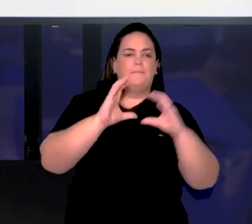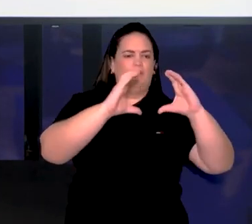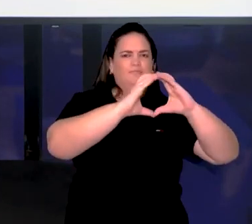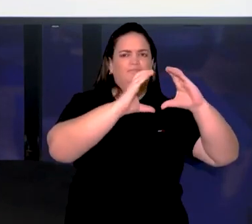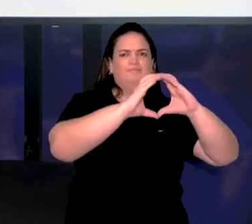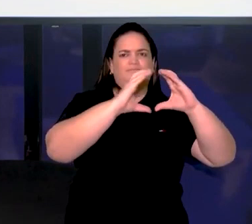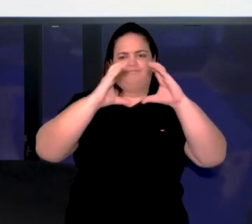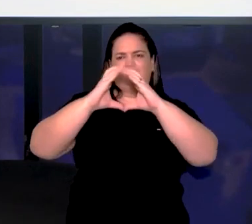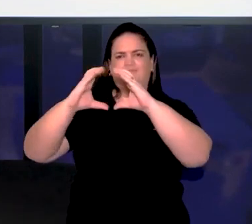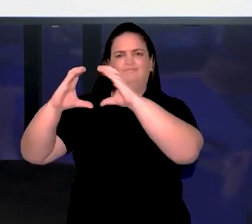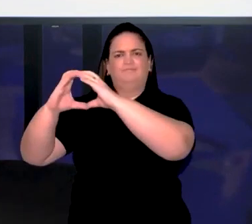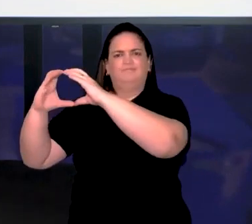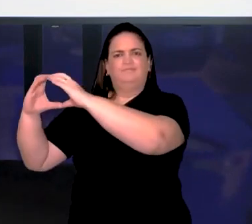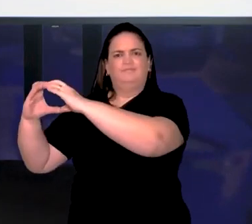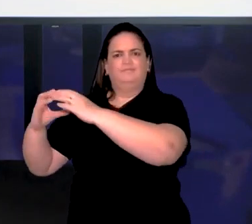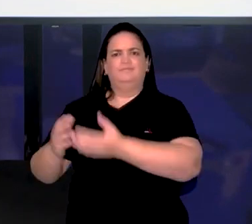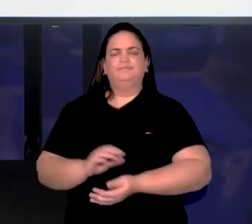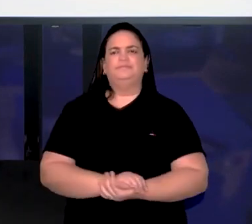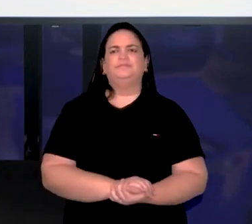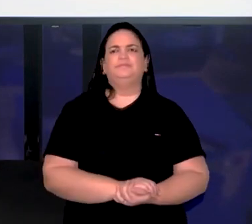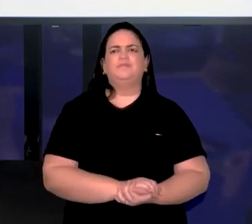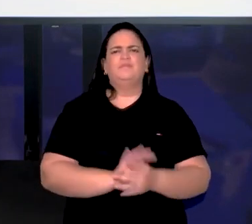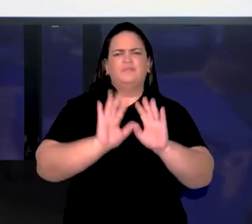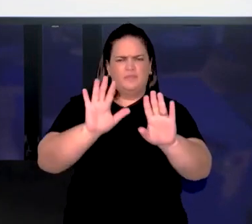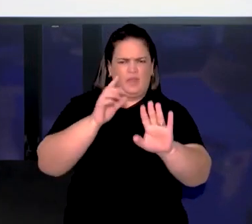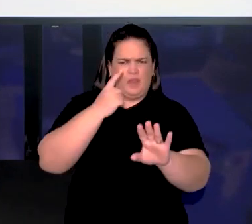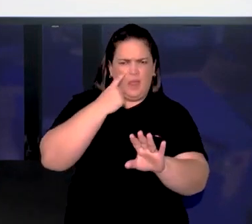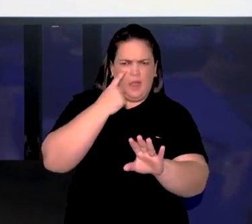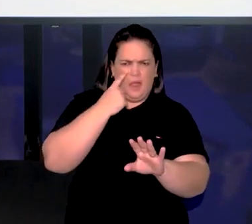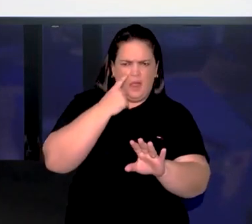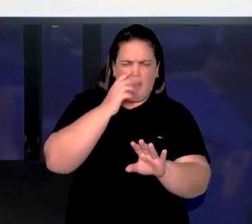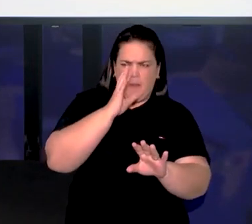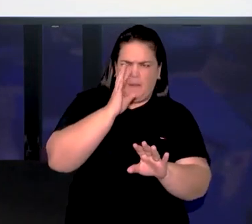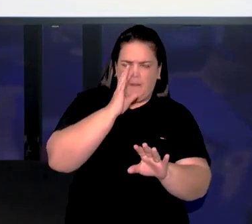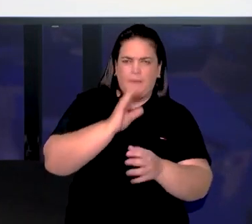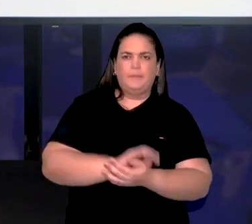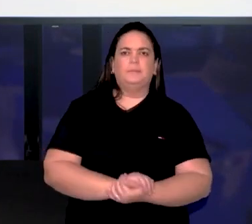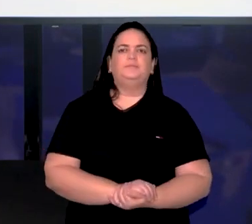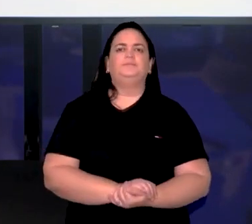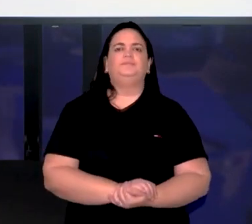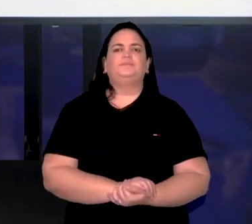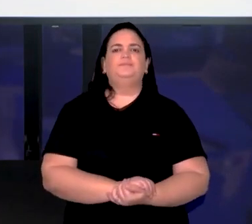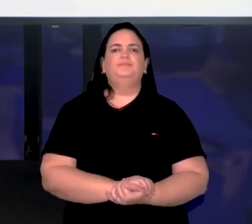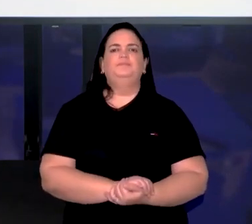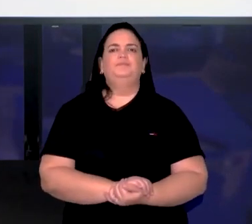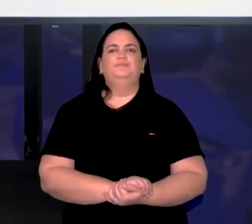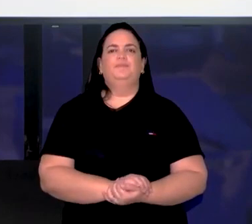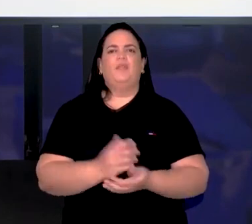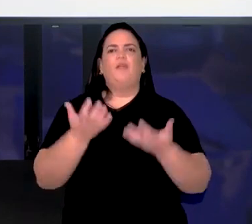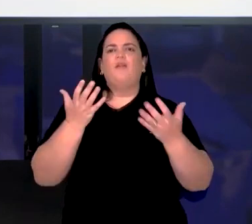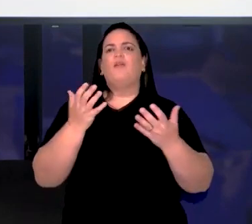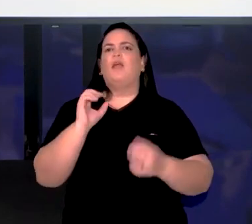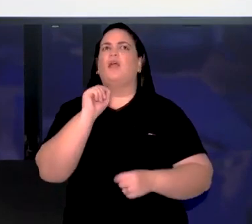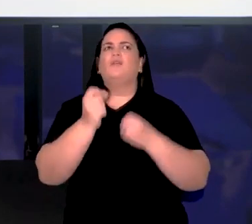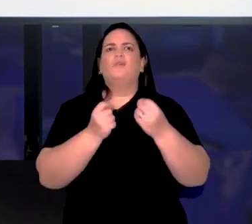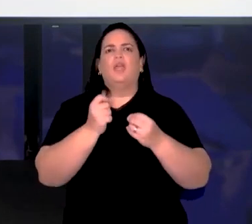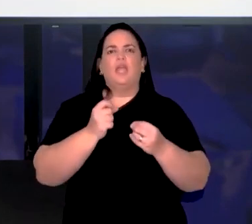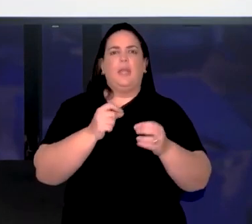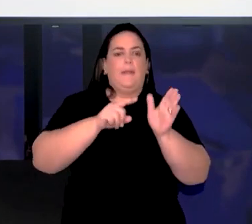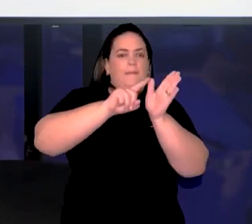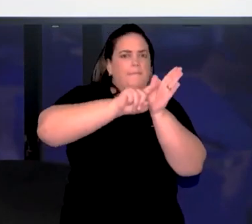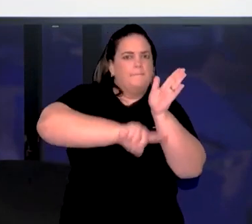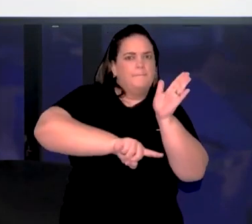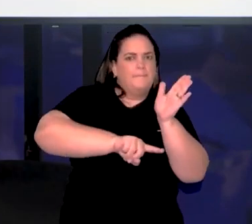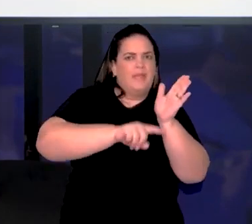círculos. Espera aí, professor. Vamos observar aqui. Eu quero menos 3